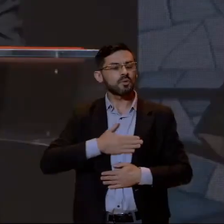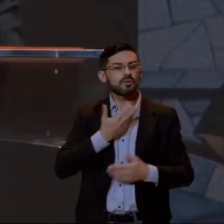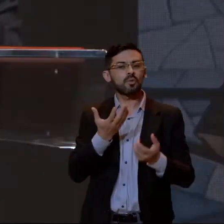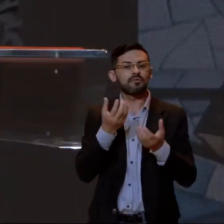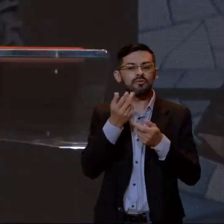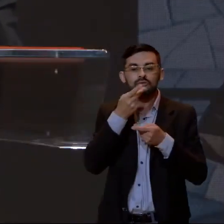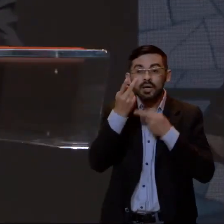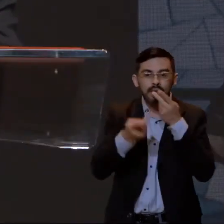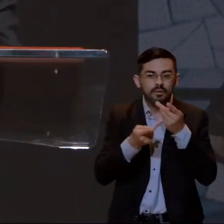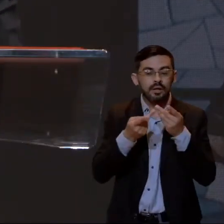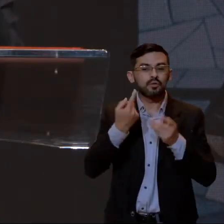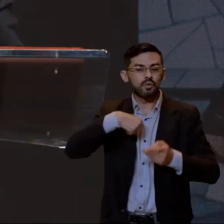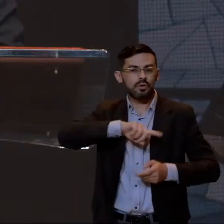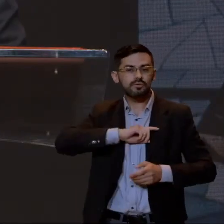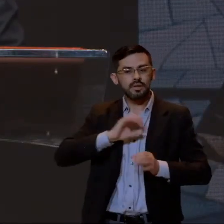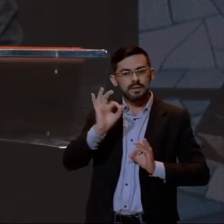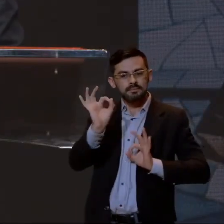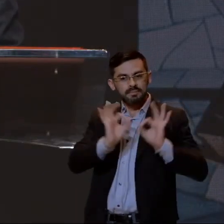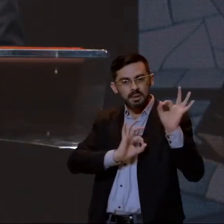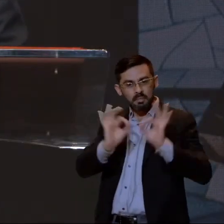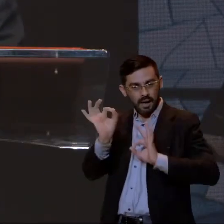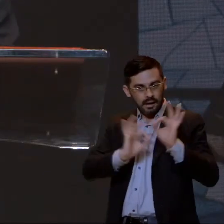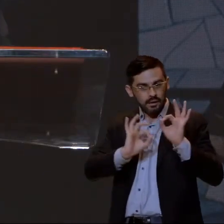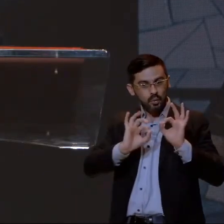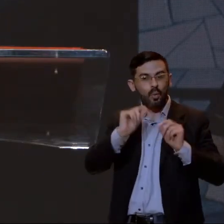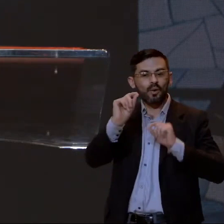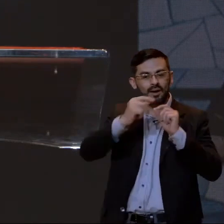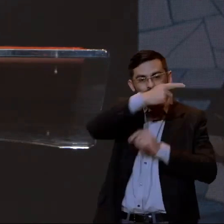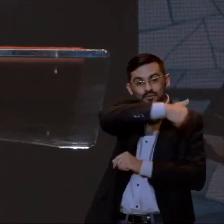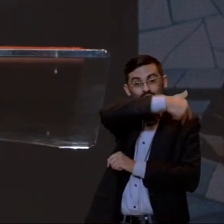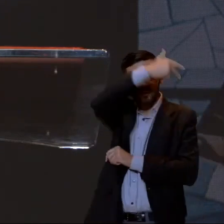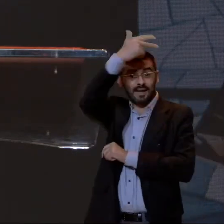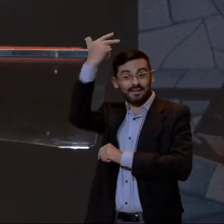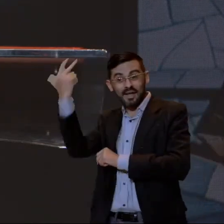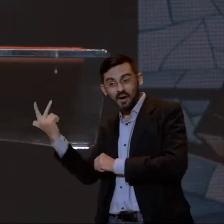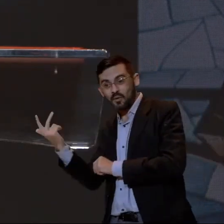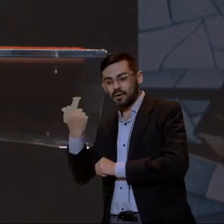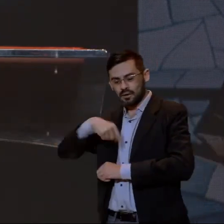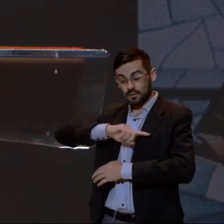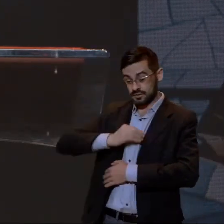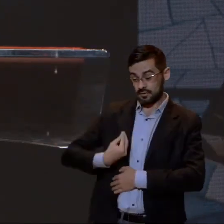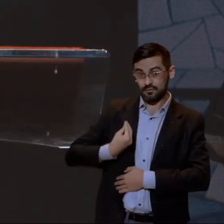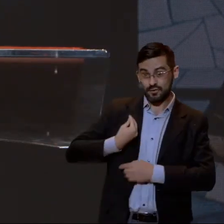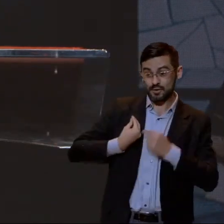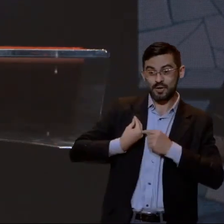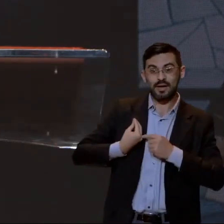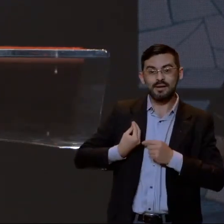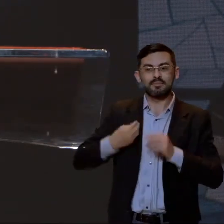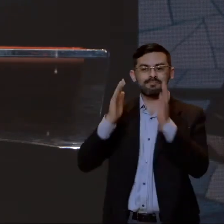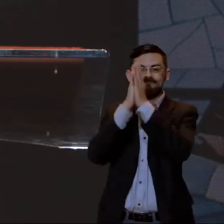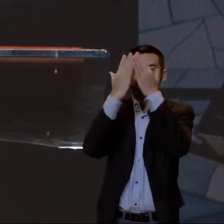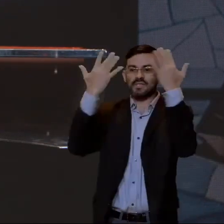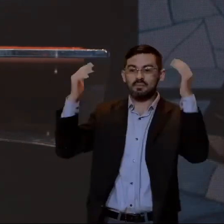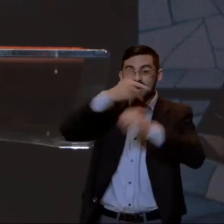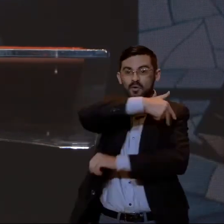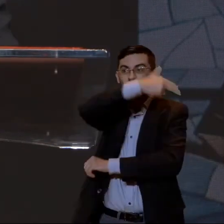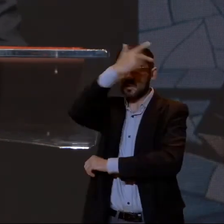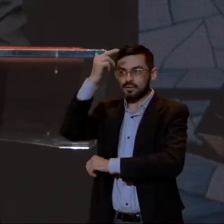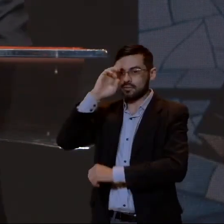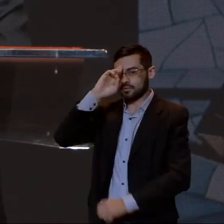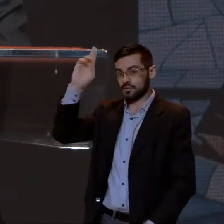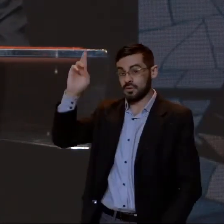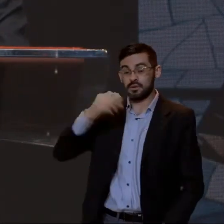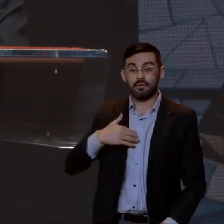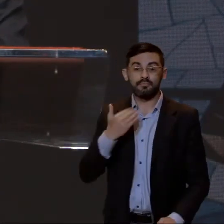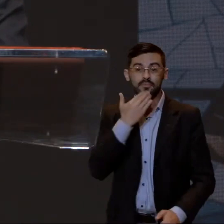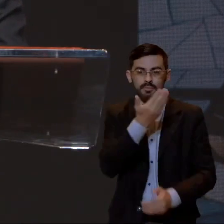hoje sobre preparando o Natal, preparar a nossa vida para celebrar o Natal do Senhor. E eu gostaria de